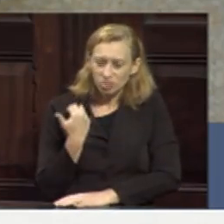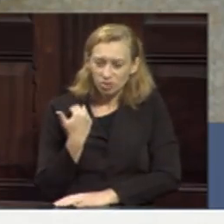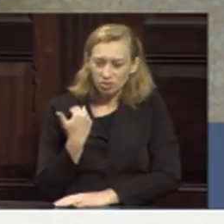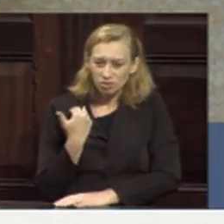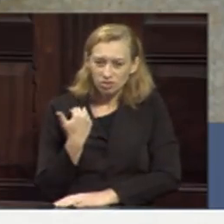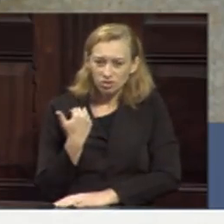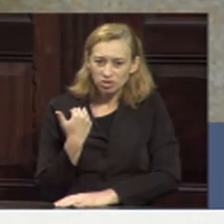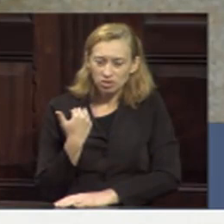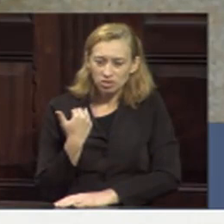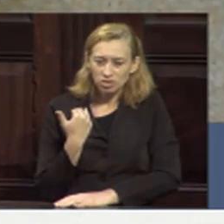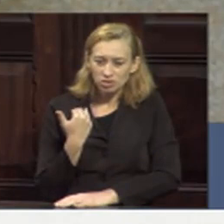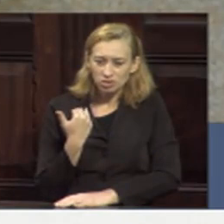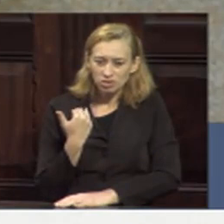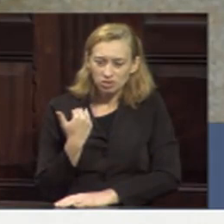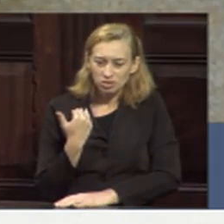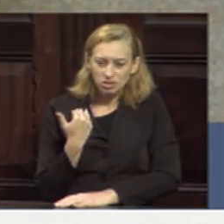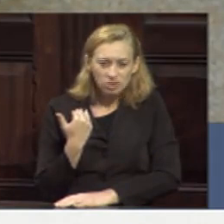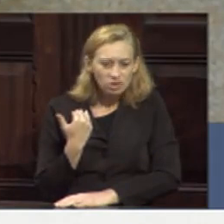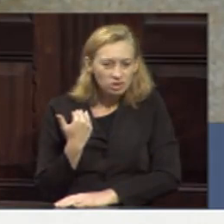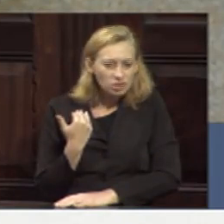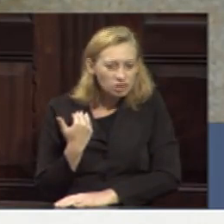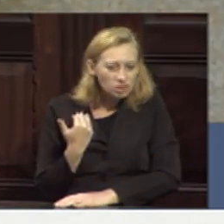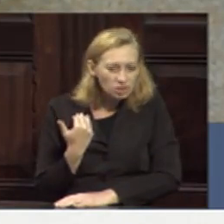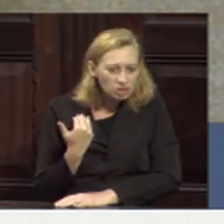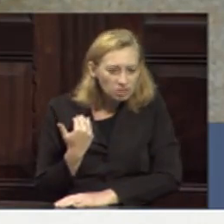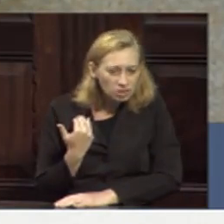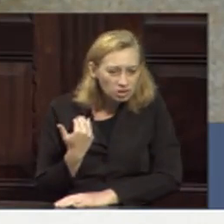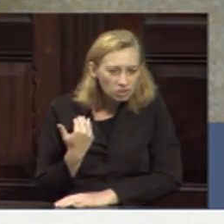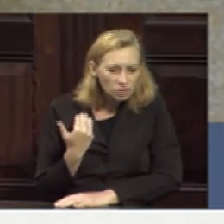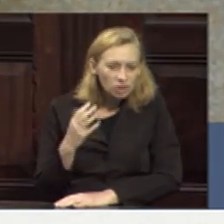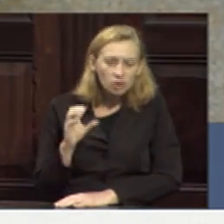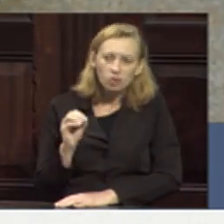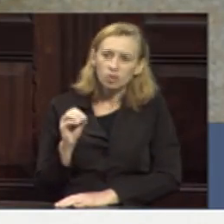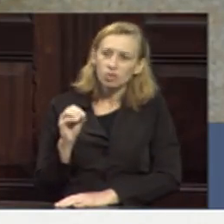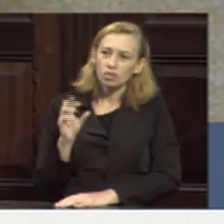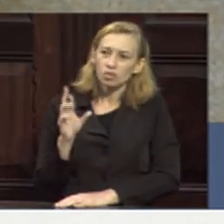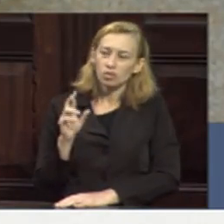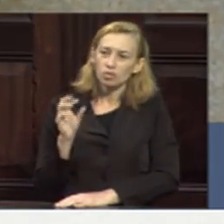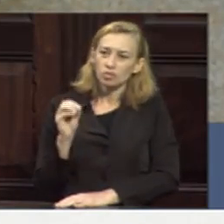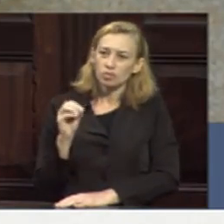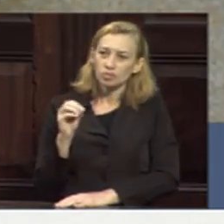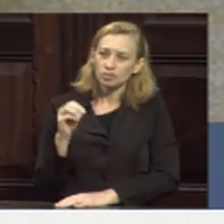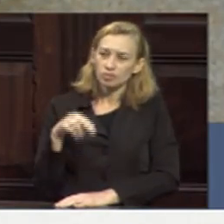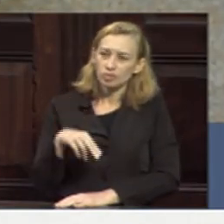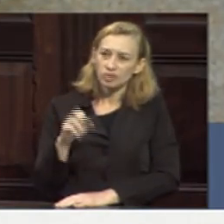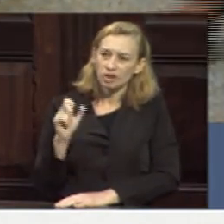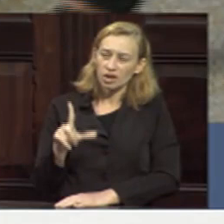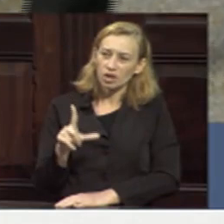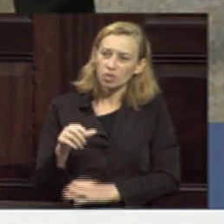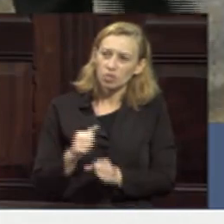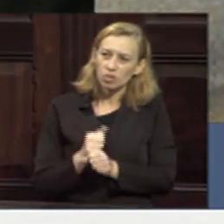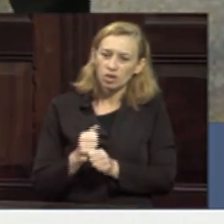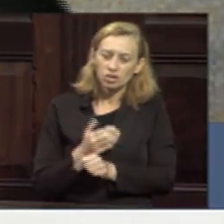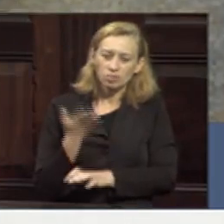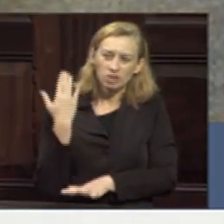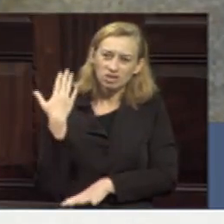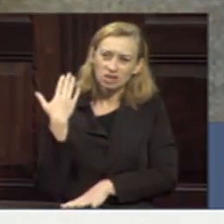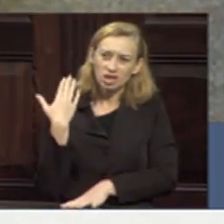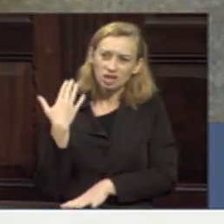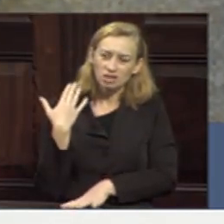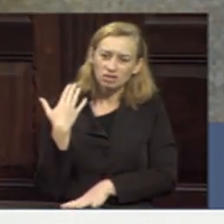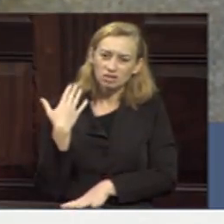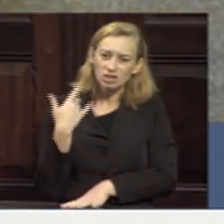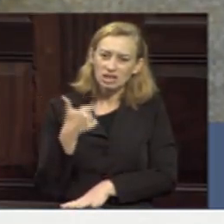juízes, tivemos morte de coronéis da PM. Ano passado, só de policiais,